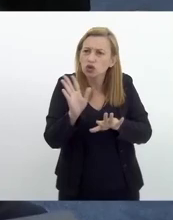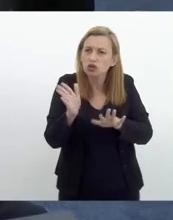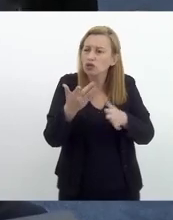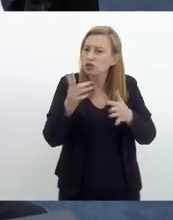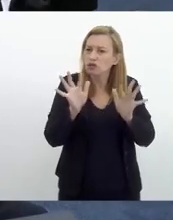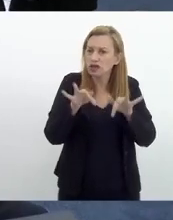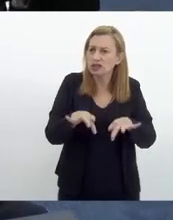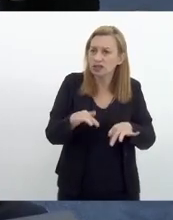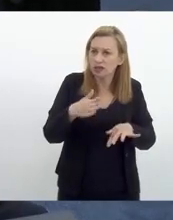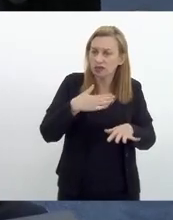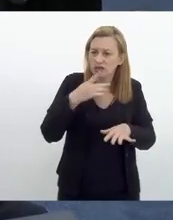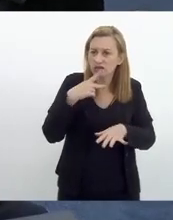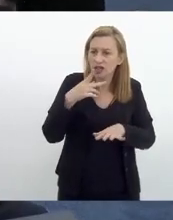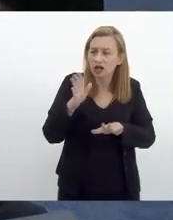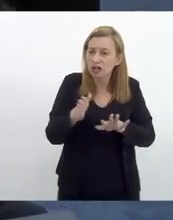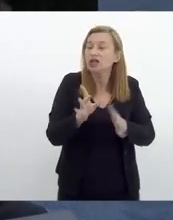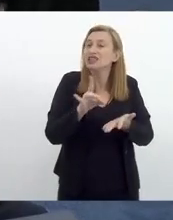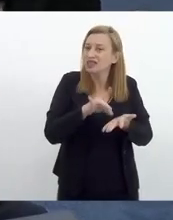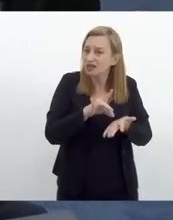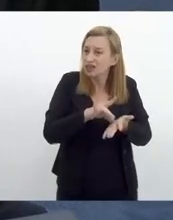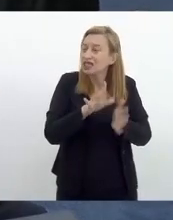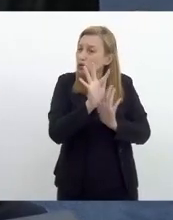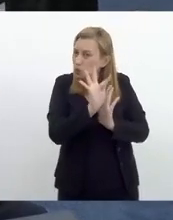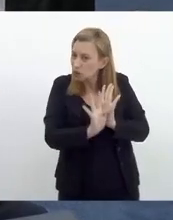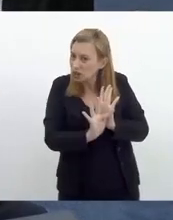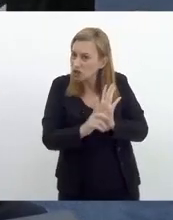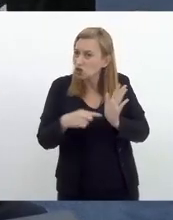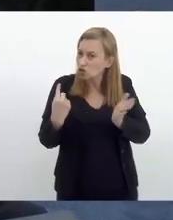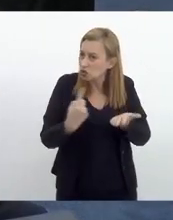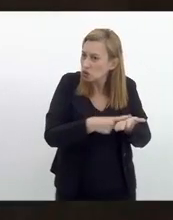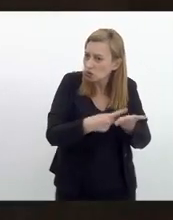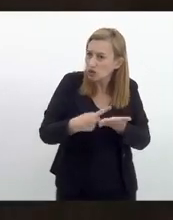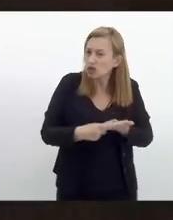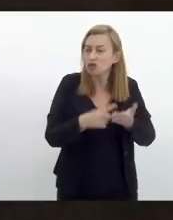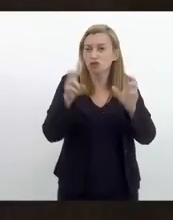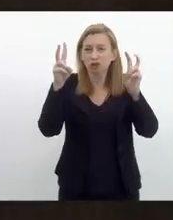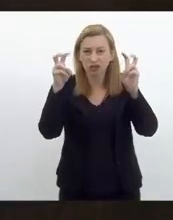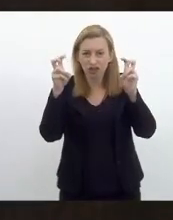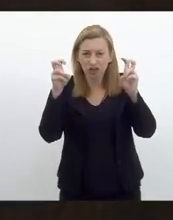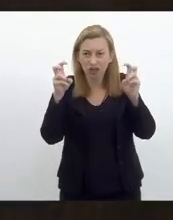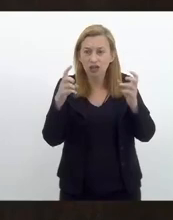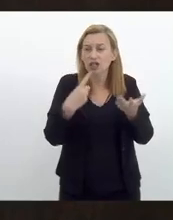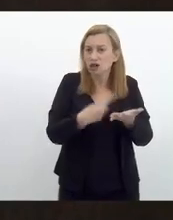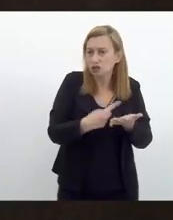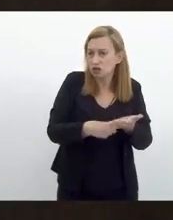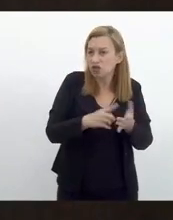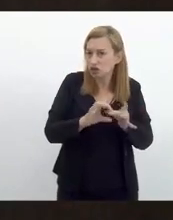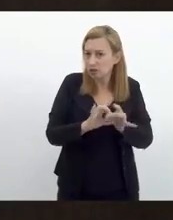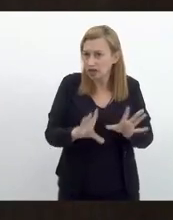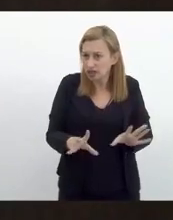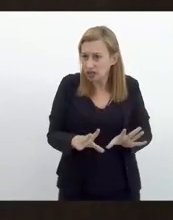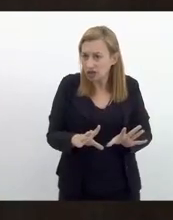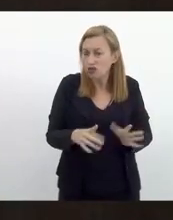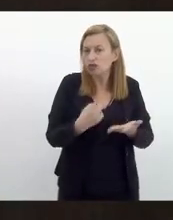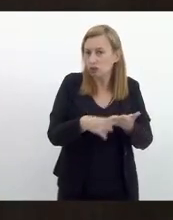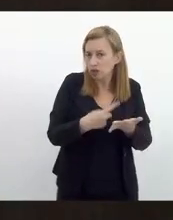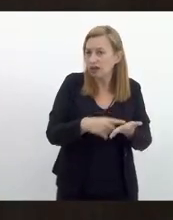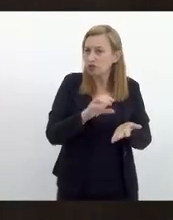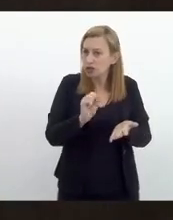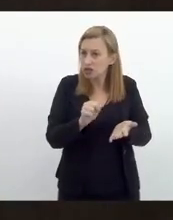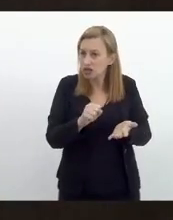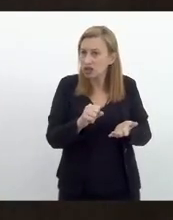segundos é porque na verdade o texto que nós acordamos sobre esse tema que é um texto autorizativo e foi acordado assim